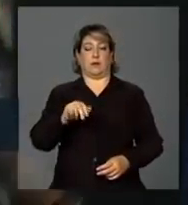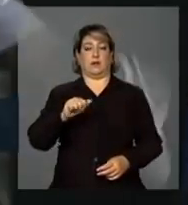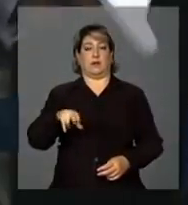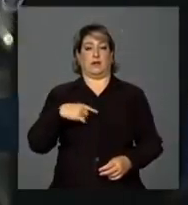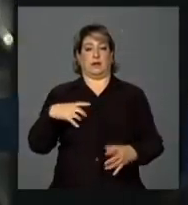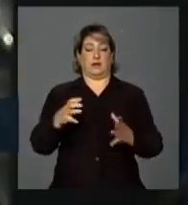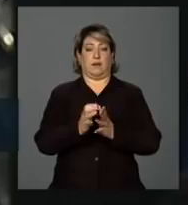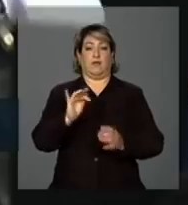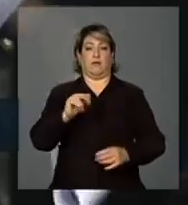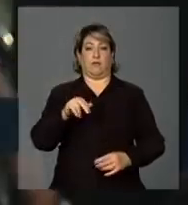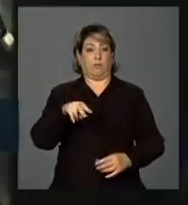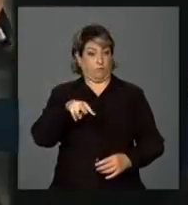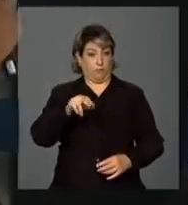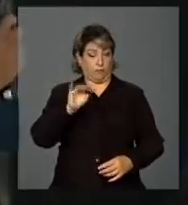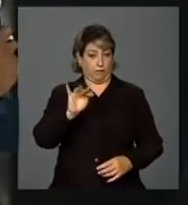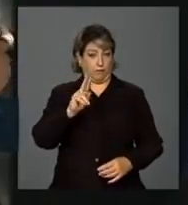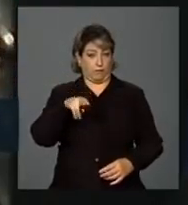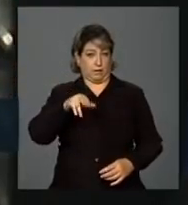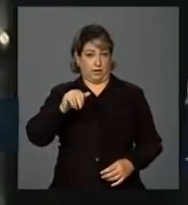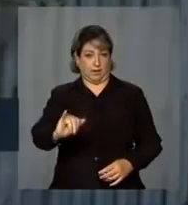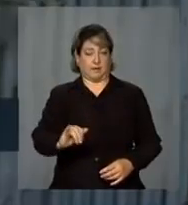Ah, desculpe, FUNAI.